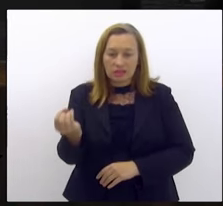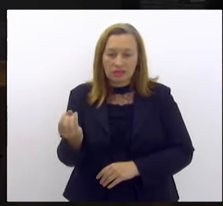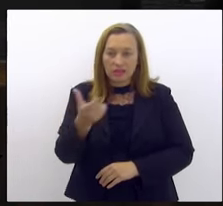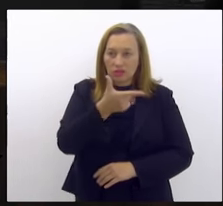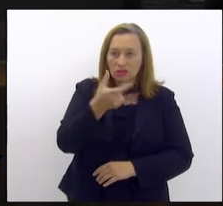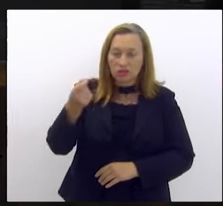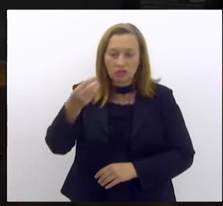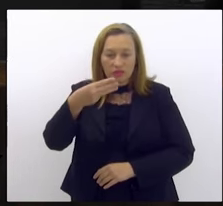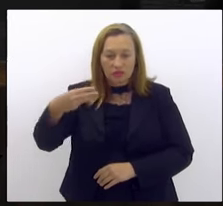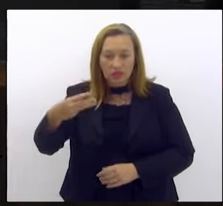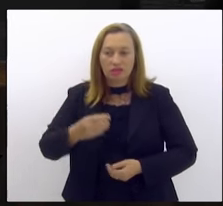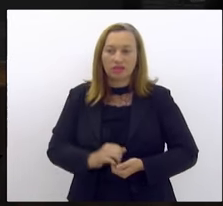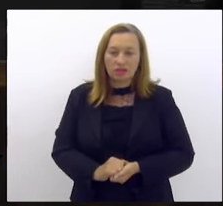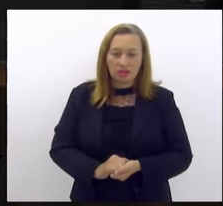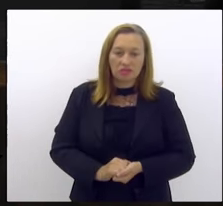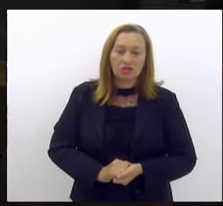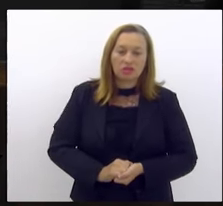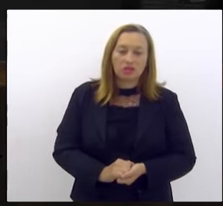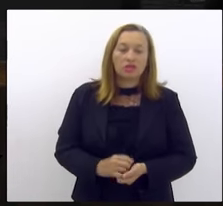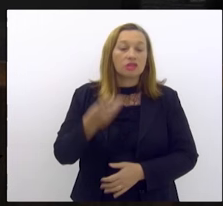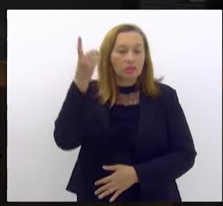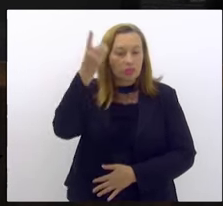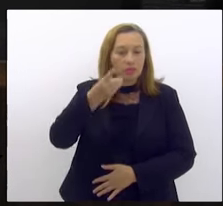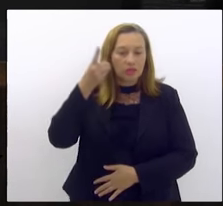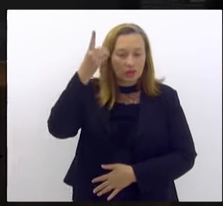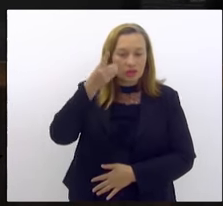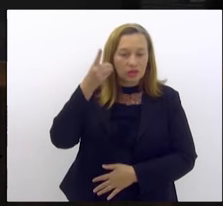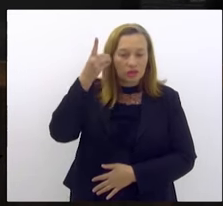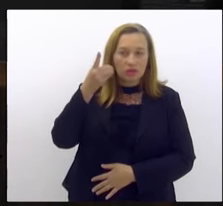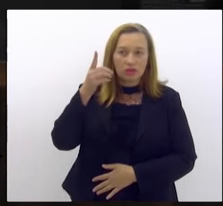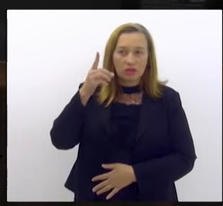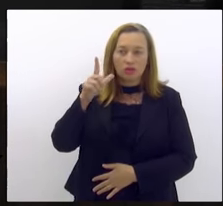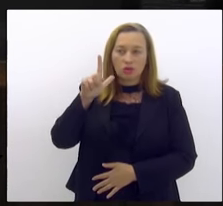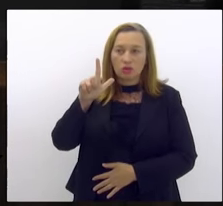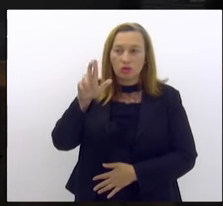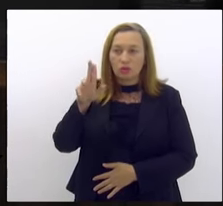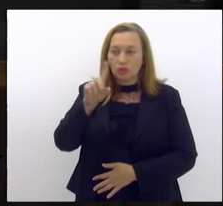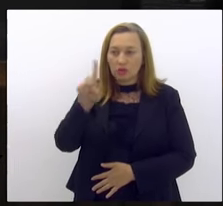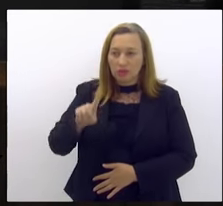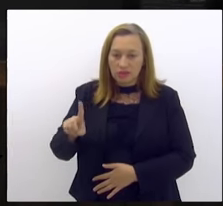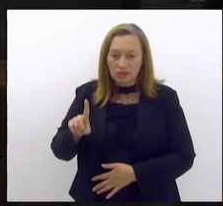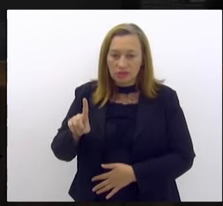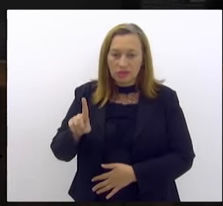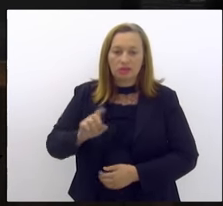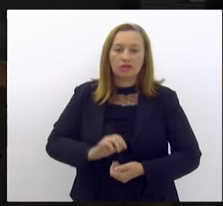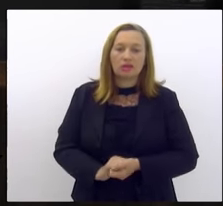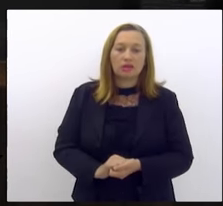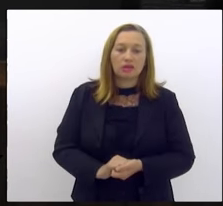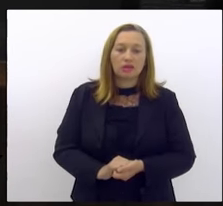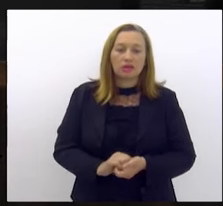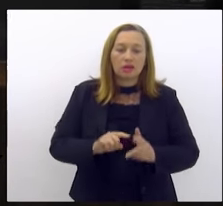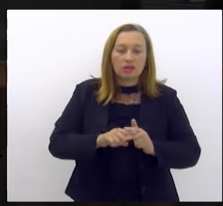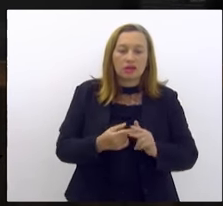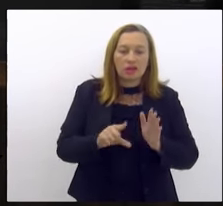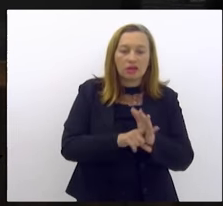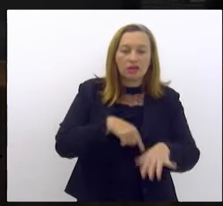260 de 2023, de autoria do deputado Luiz Cláudio Ribeiro, que altera a lei número